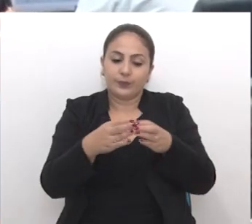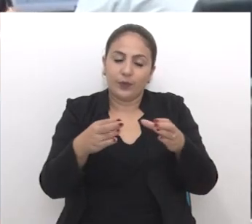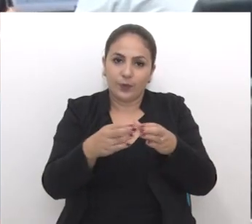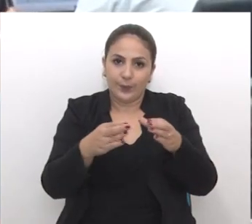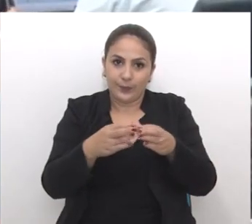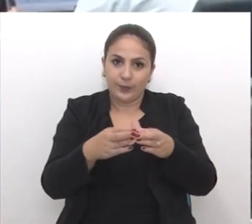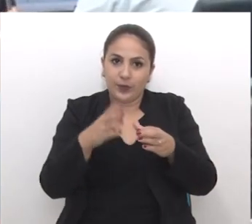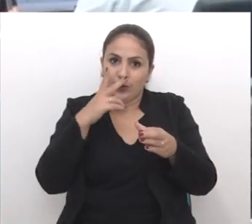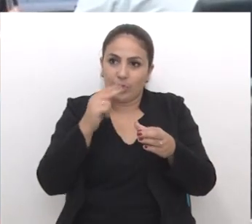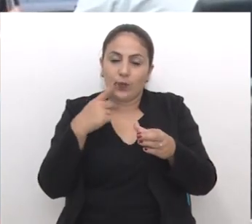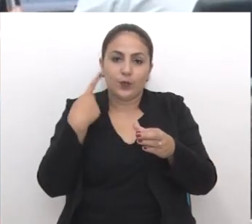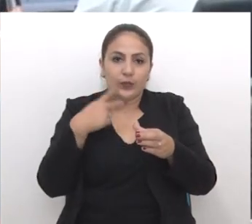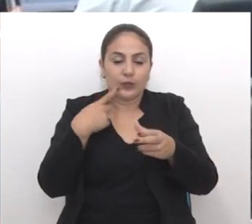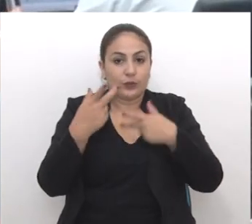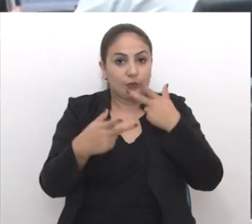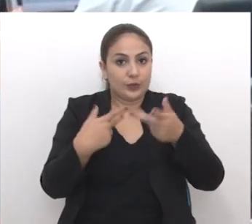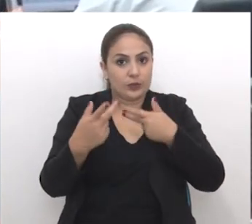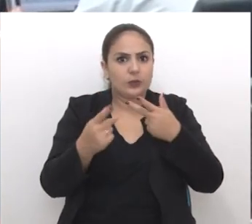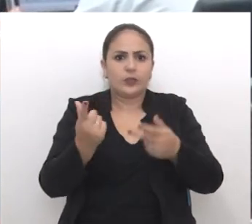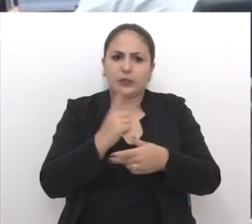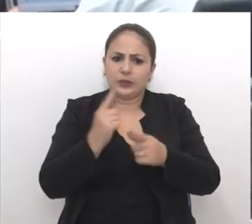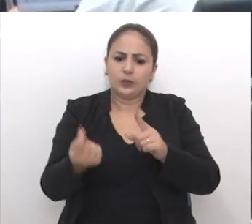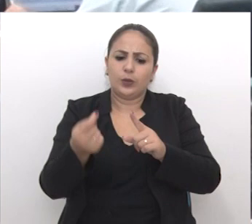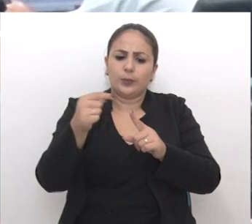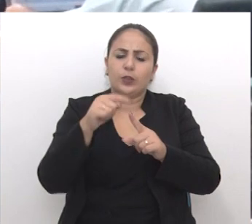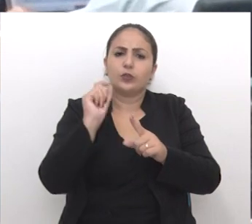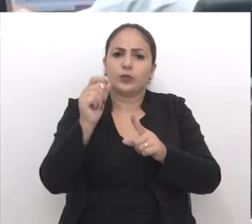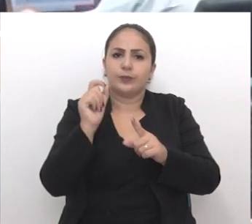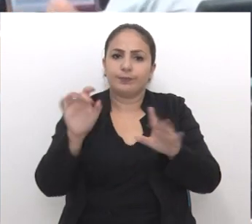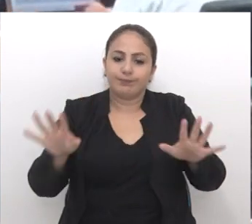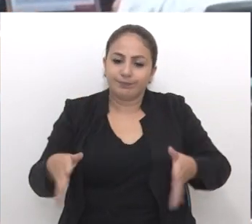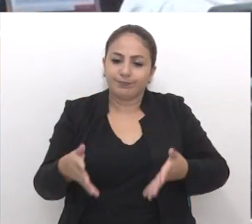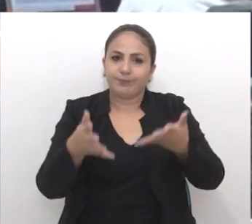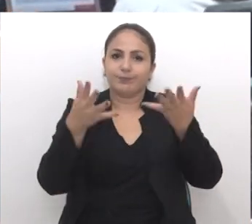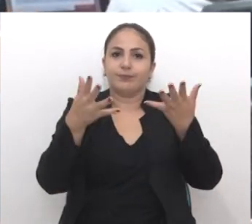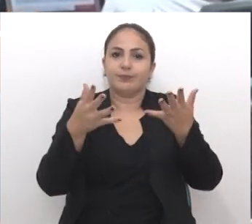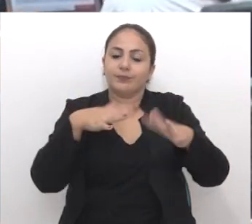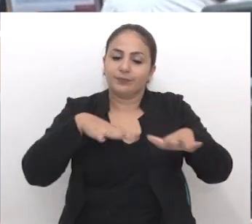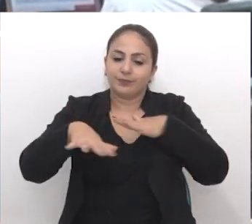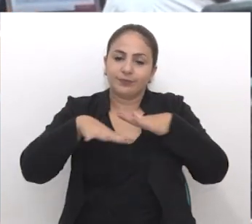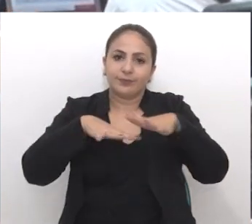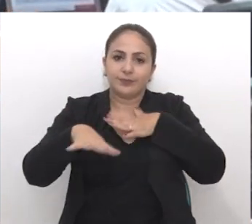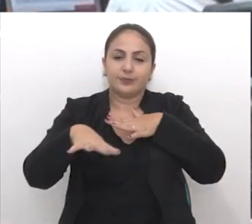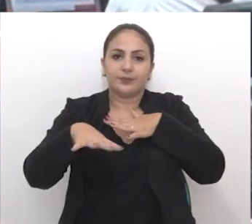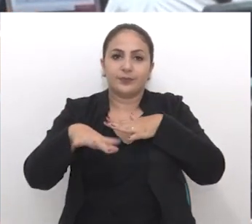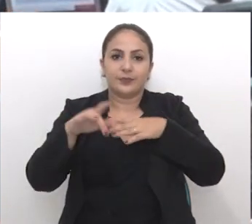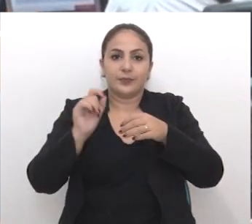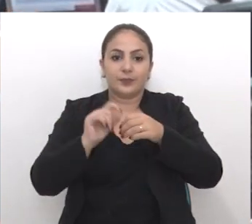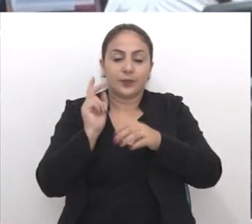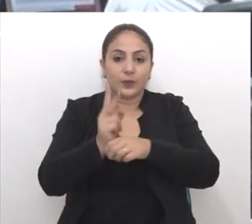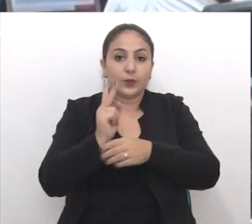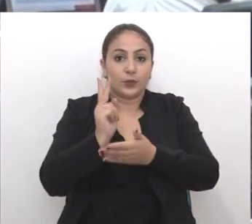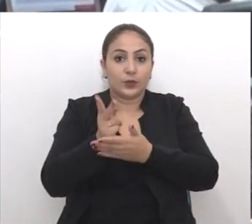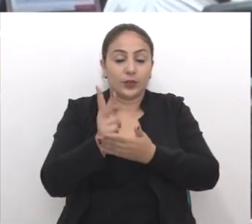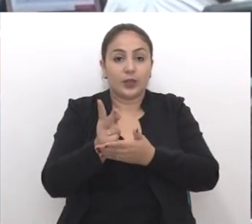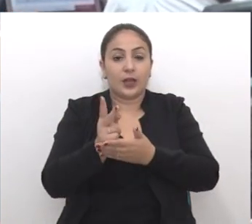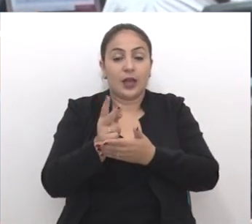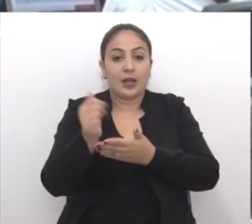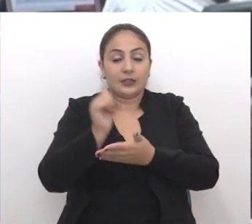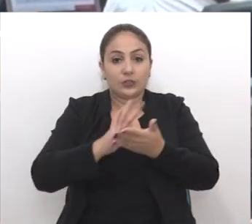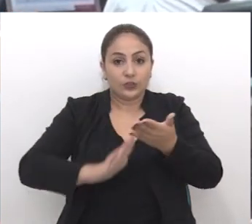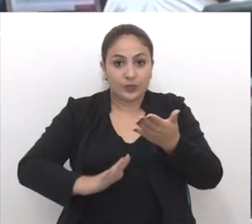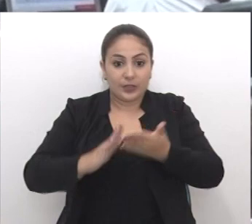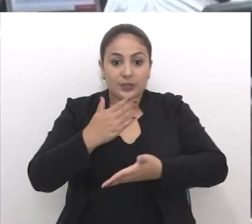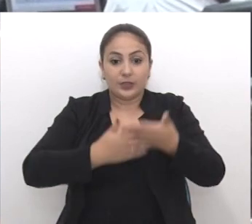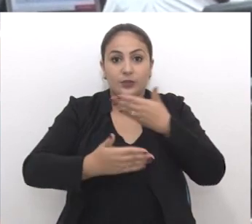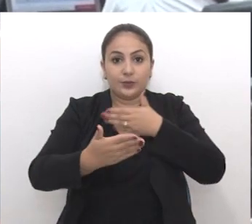O grupo, conforme o parlamentar, terá o objetivo de incentivar, fomentar e preservar as